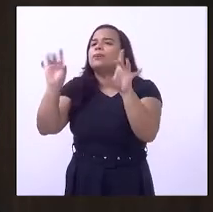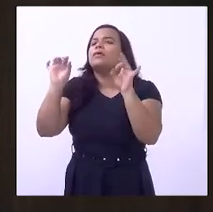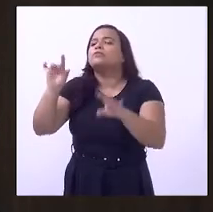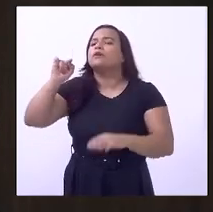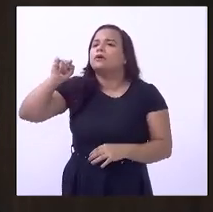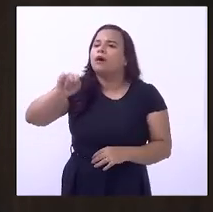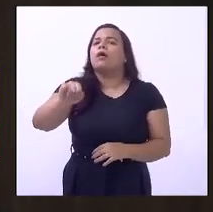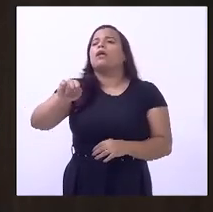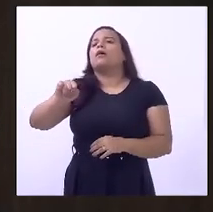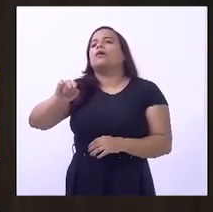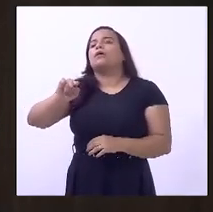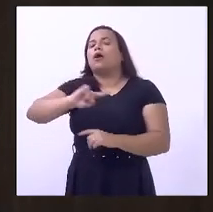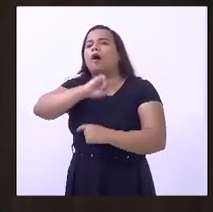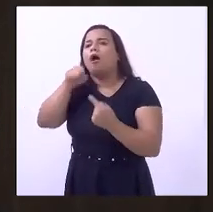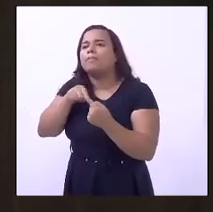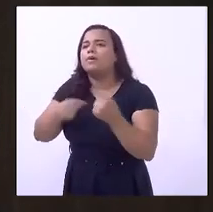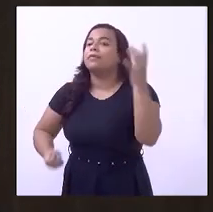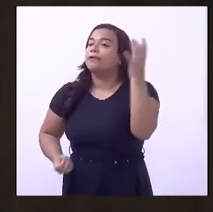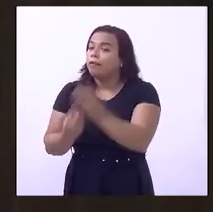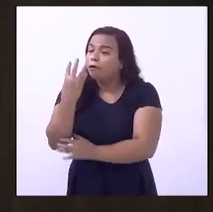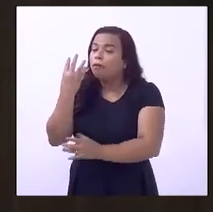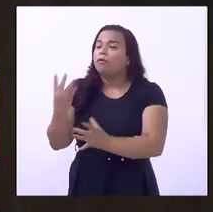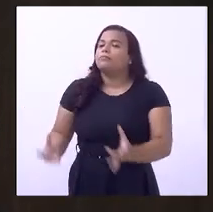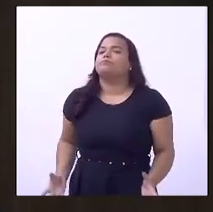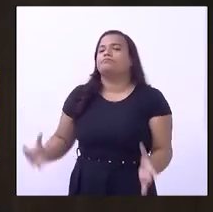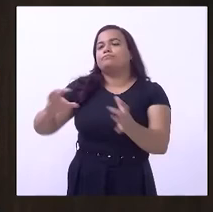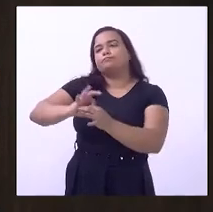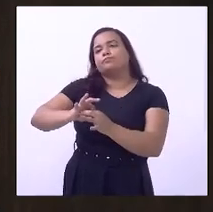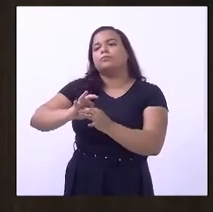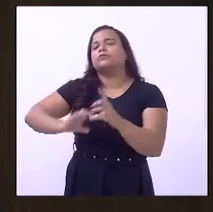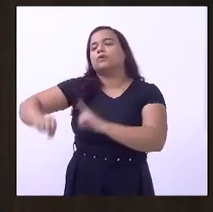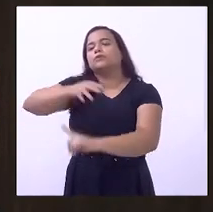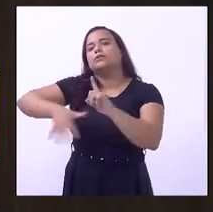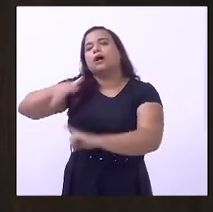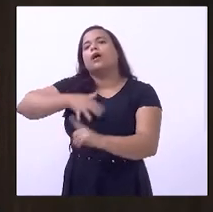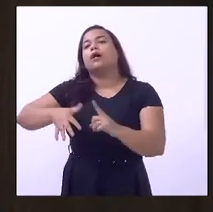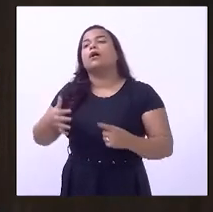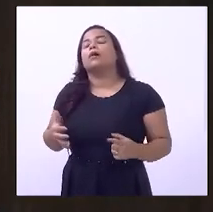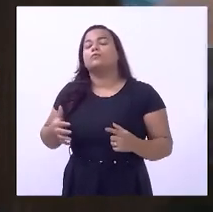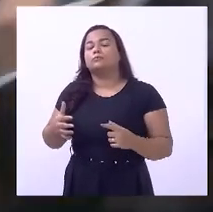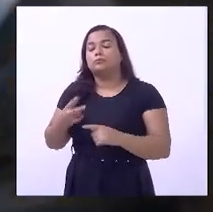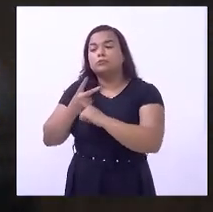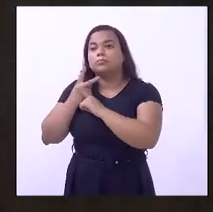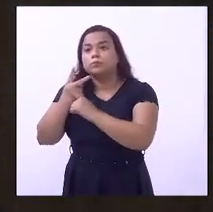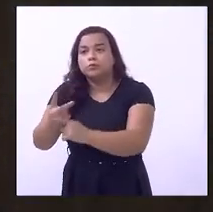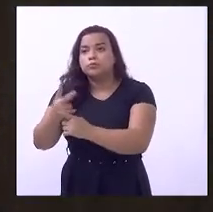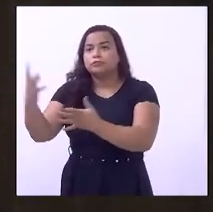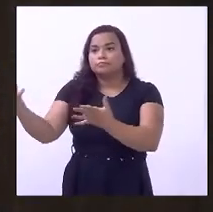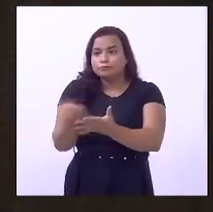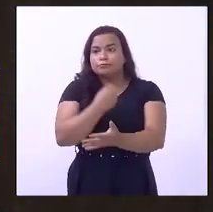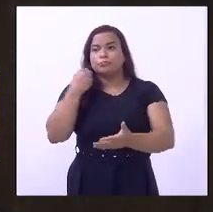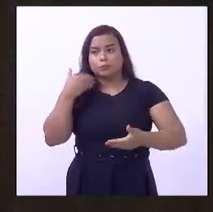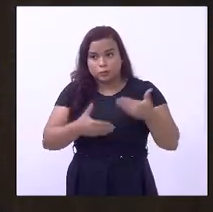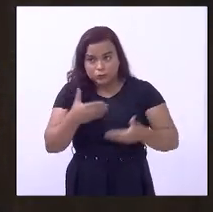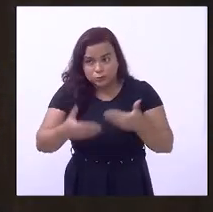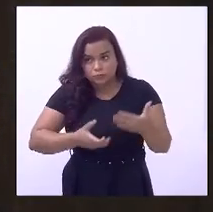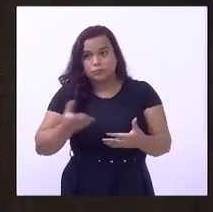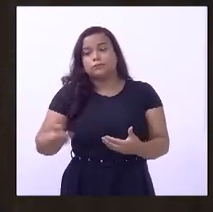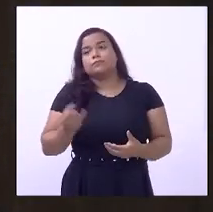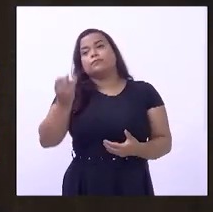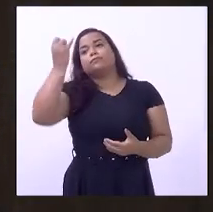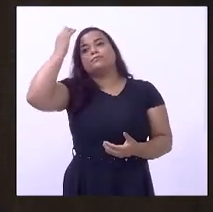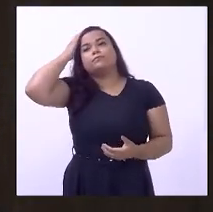né, dessa mensagem, que cria de reintegração social, busca resgatar um procedimento